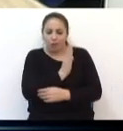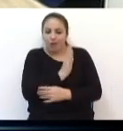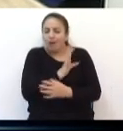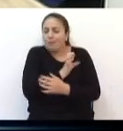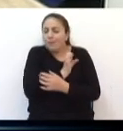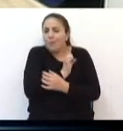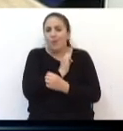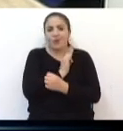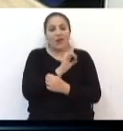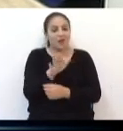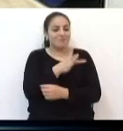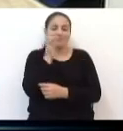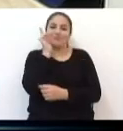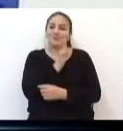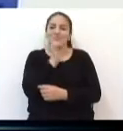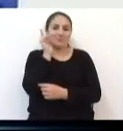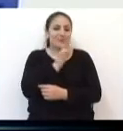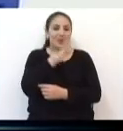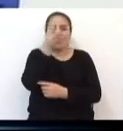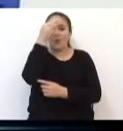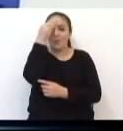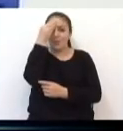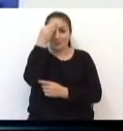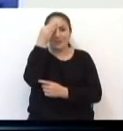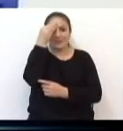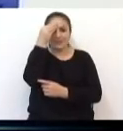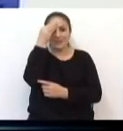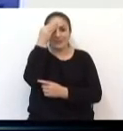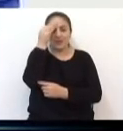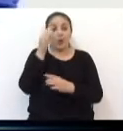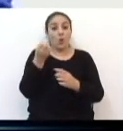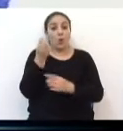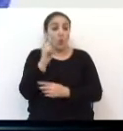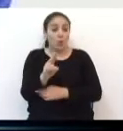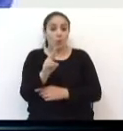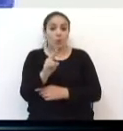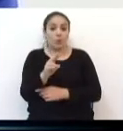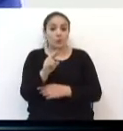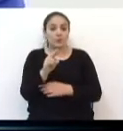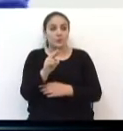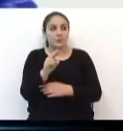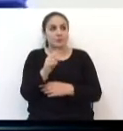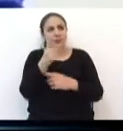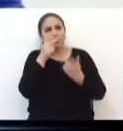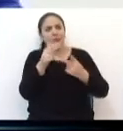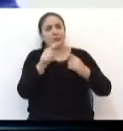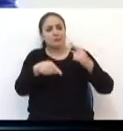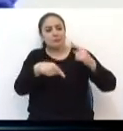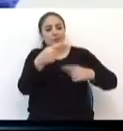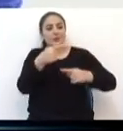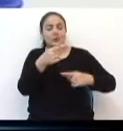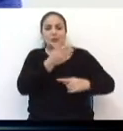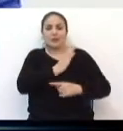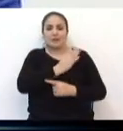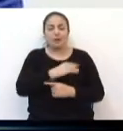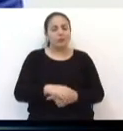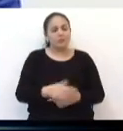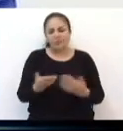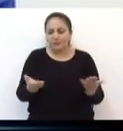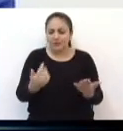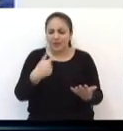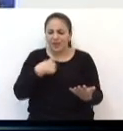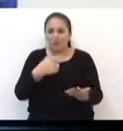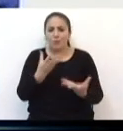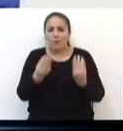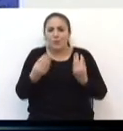dar. E elas às vezes não conseguem compreender e suportar aquilo no coração, assim, pô, eu tô cheia de amor aqui no meu coração e